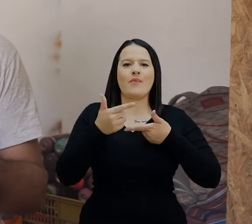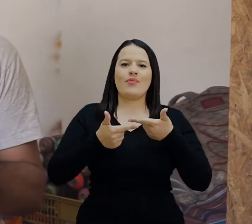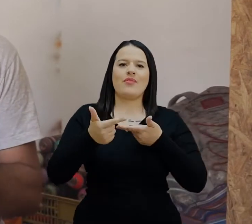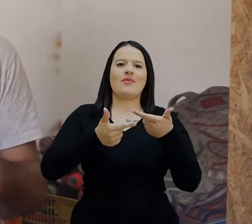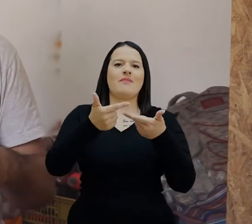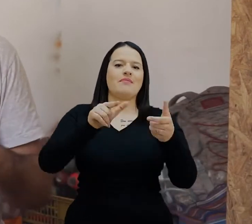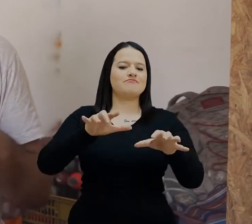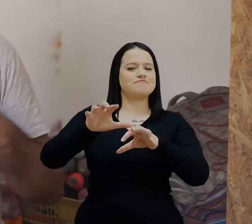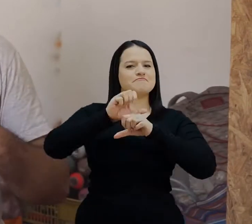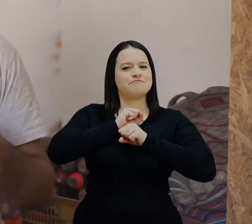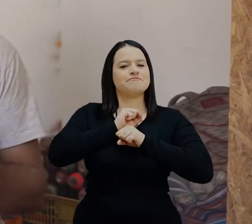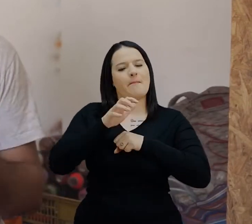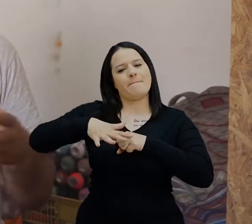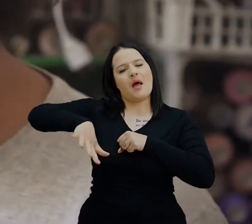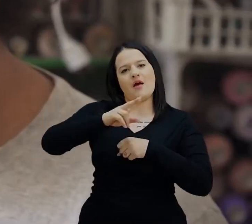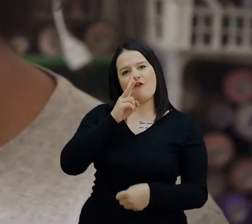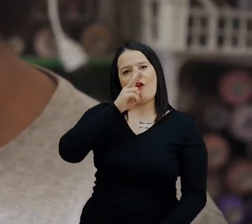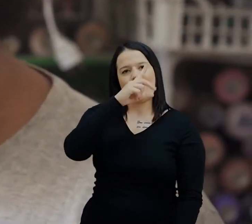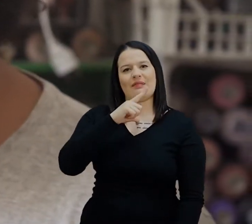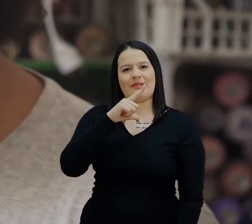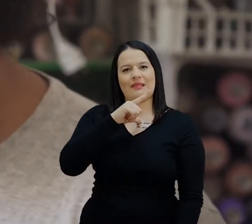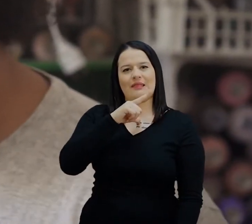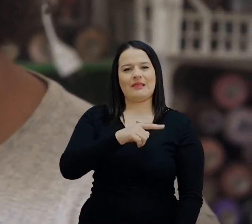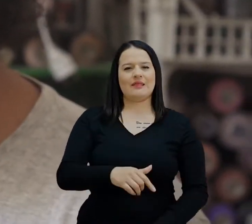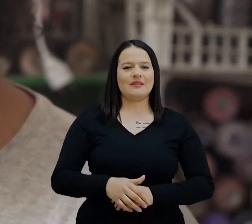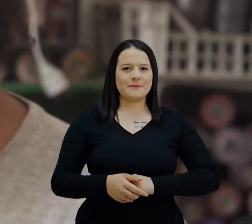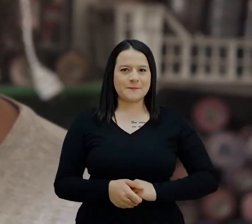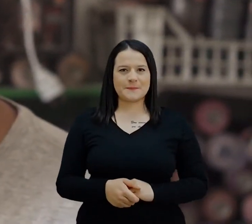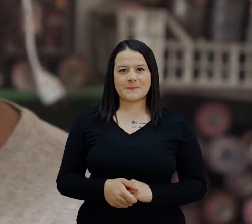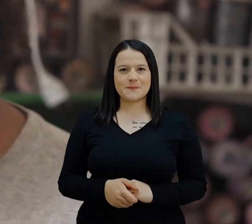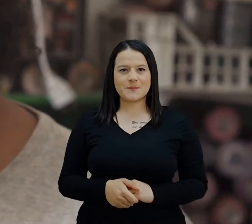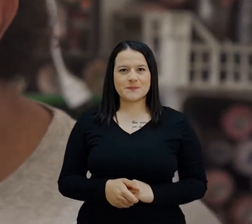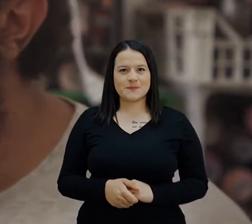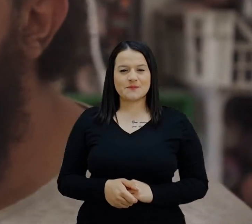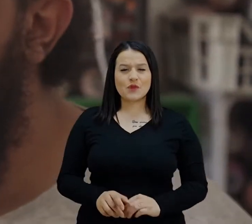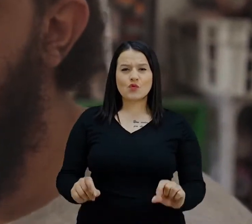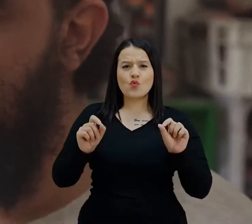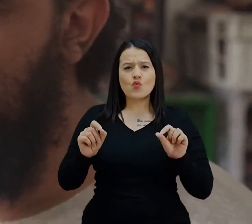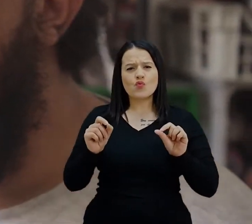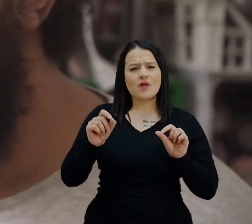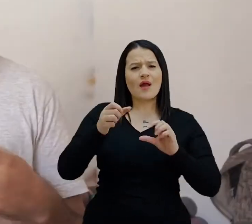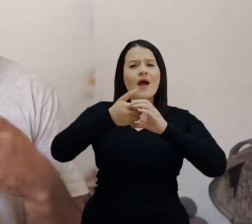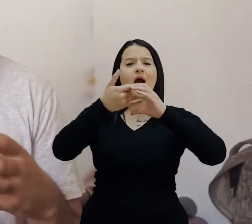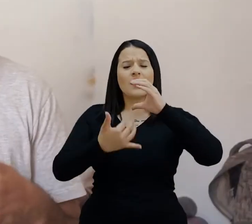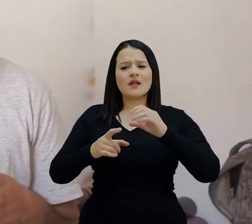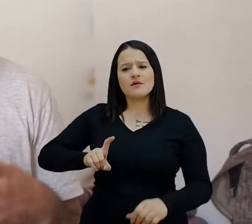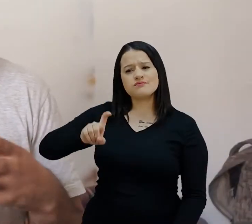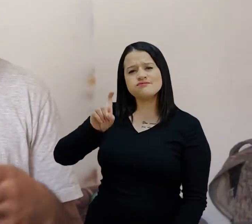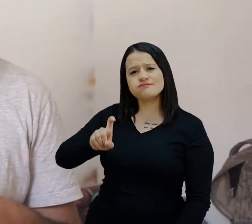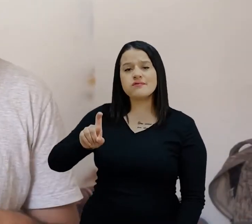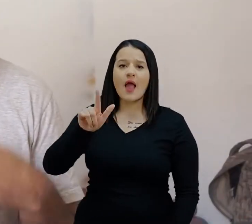técnica interessante para mim dar continuidade. Acabei abraçando um pouco essa técnica do stencil, assim. Uma das